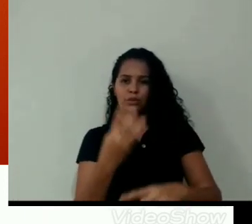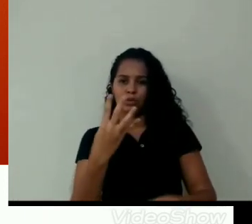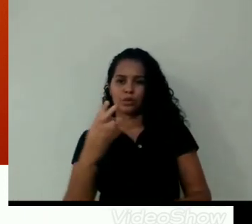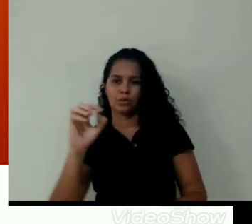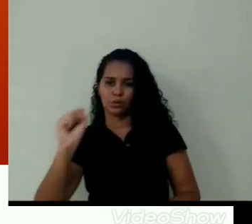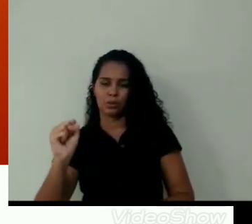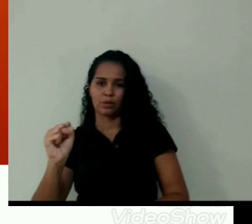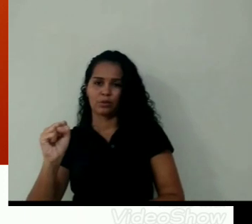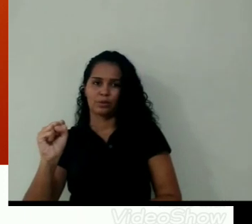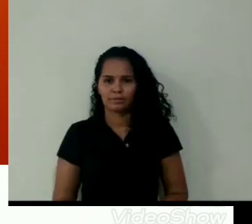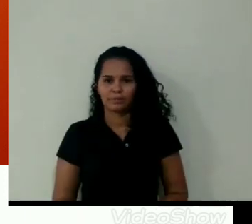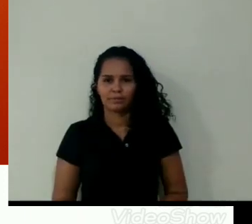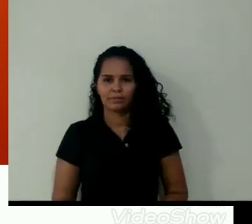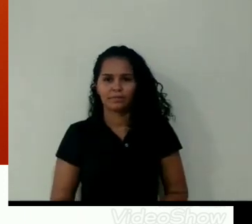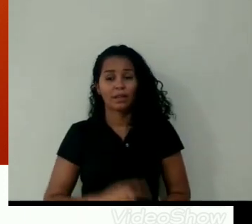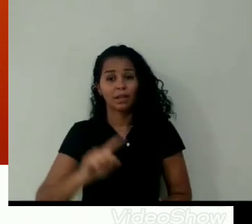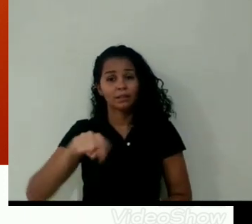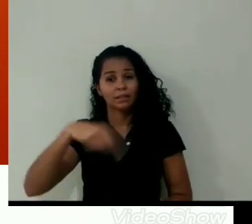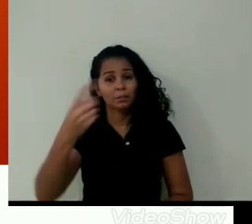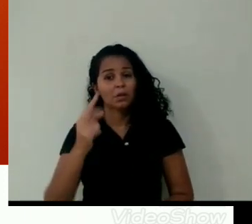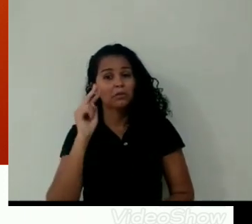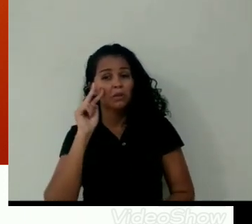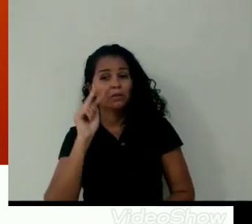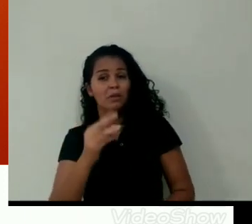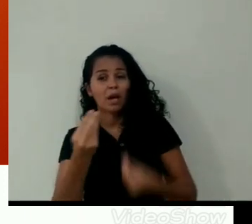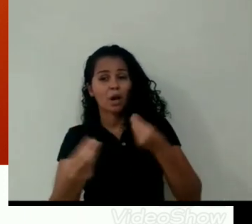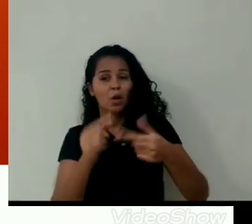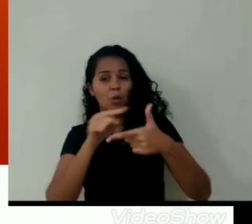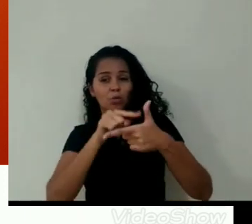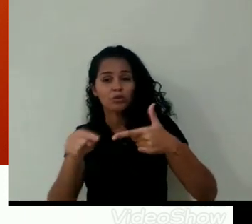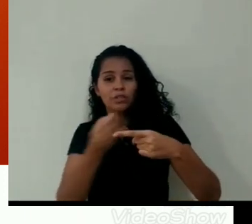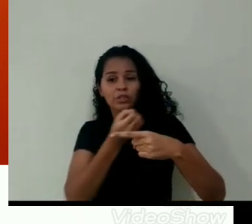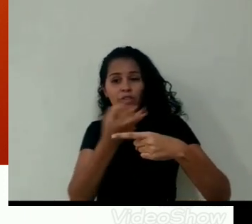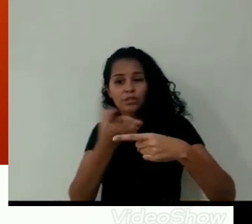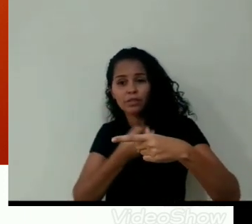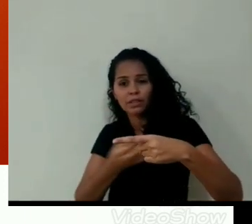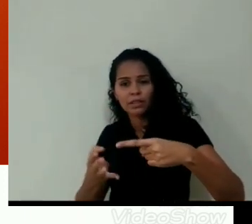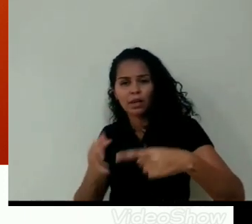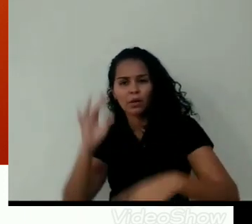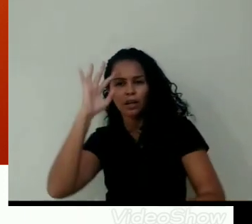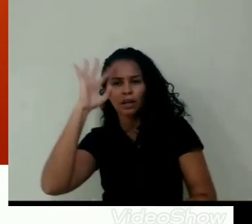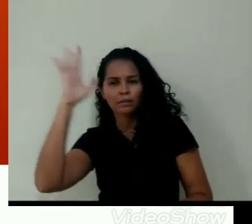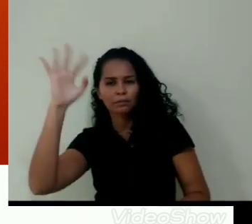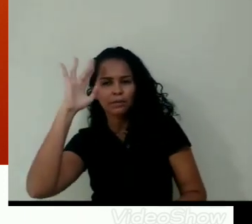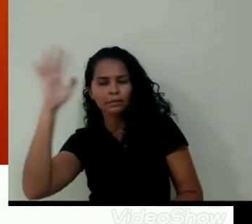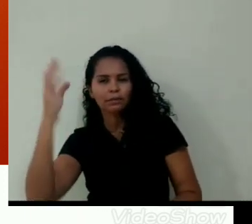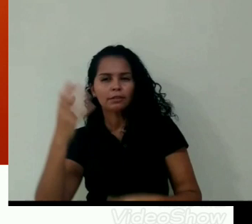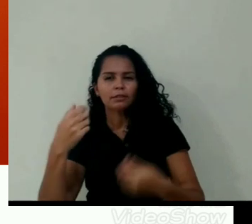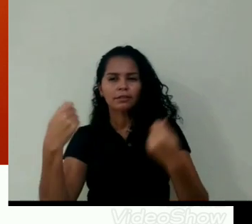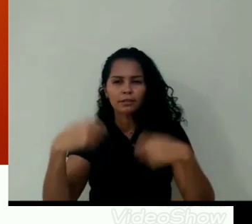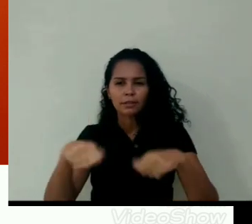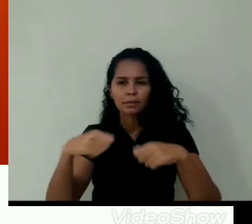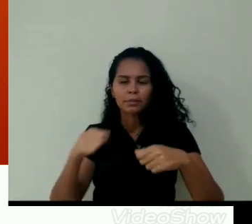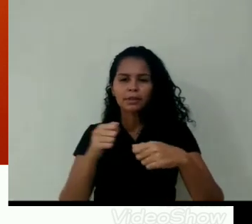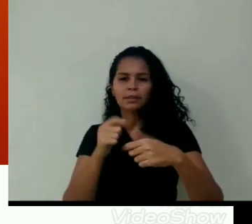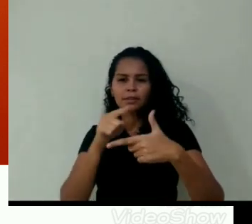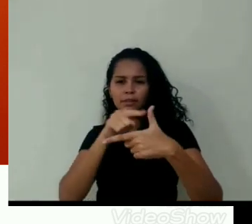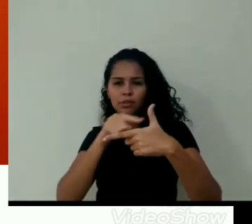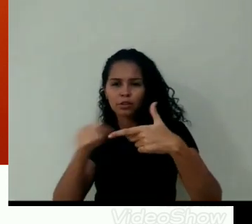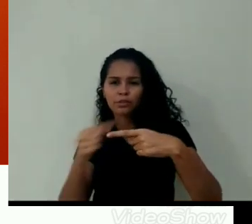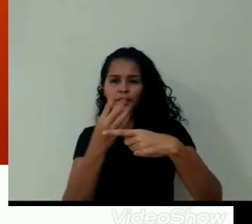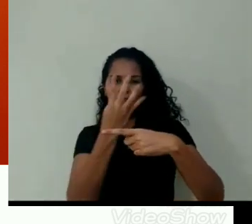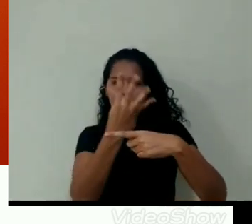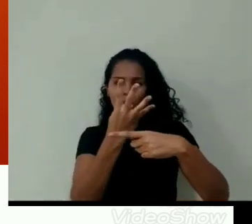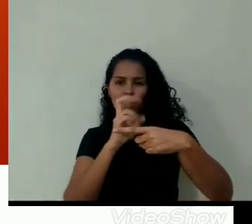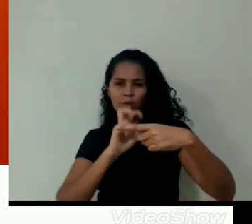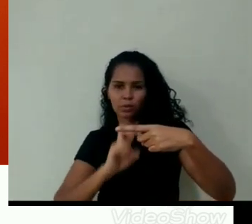dividir 4/5 por 2/3. O que você deve fazer é trocar a operação de divisão